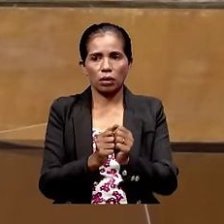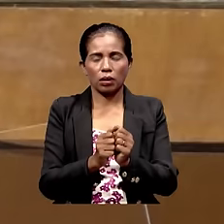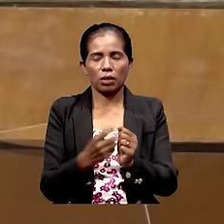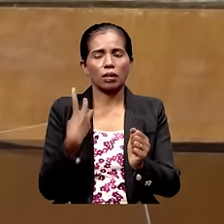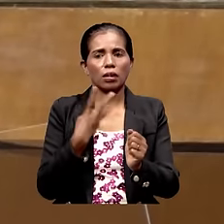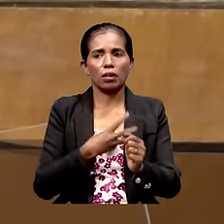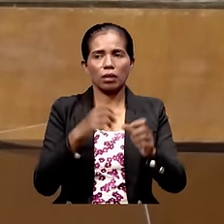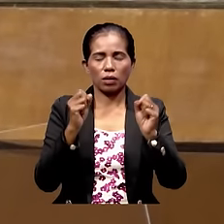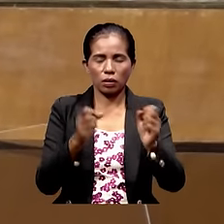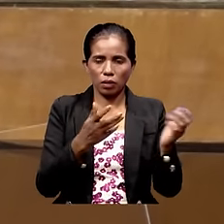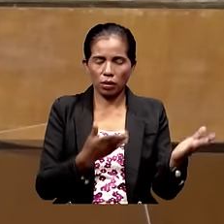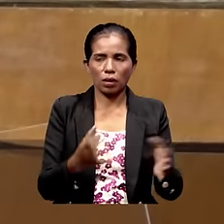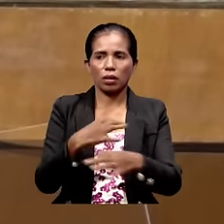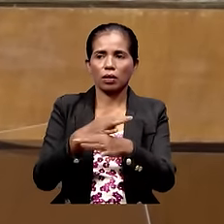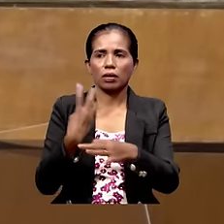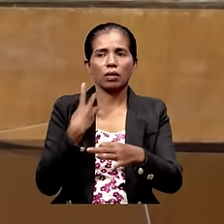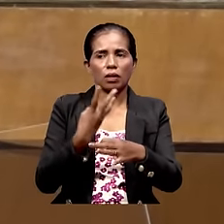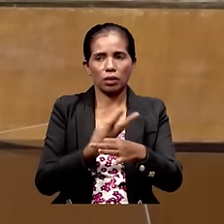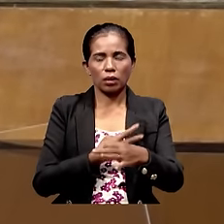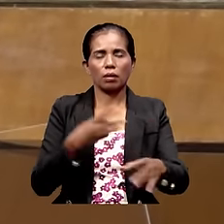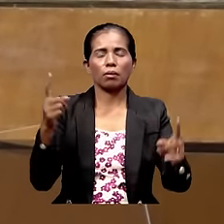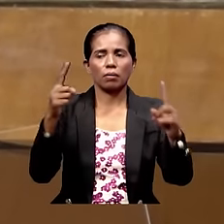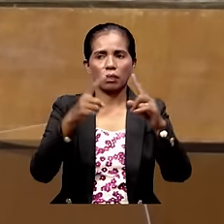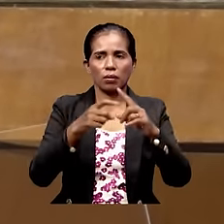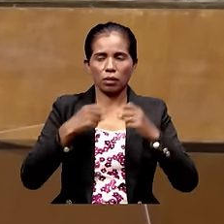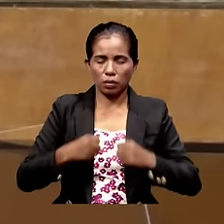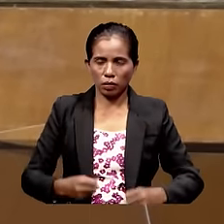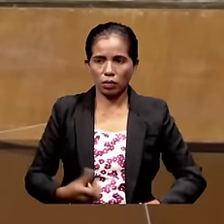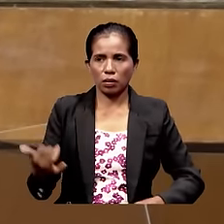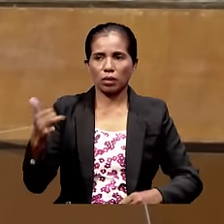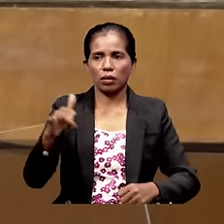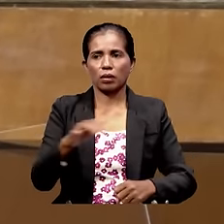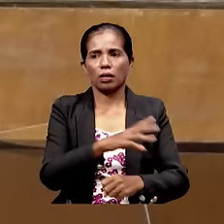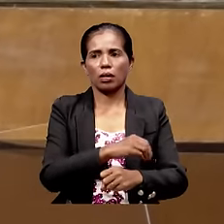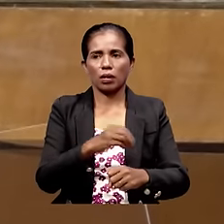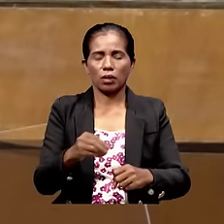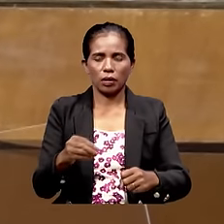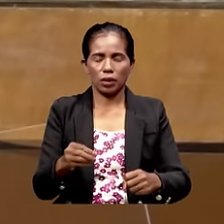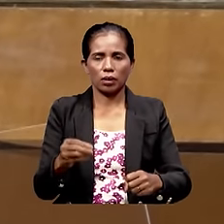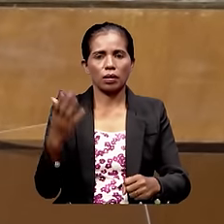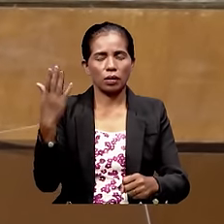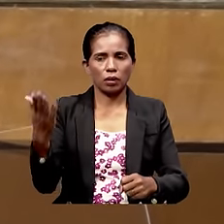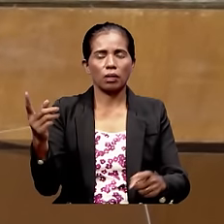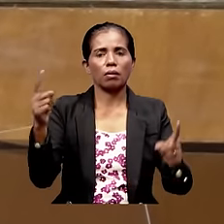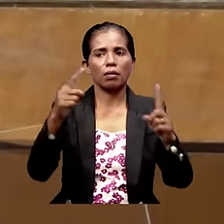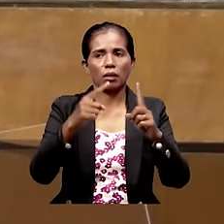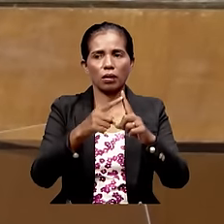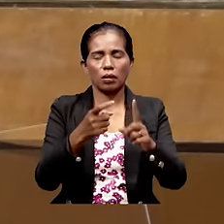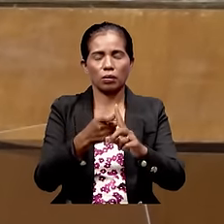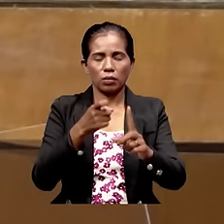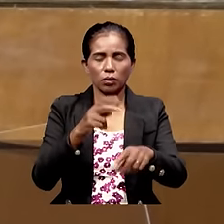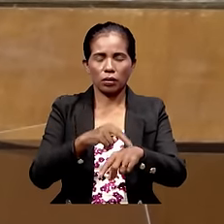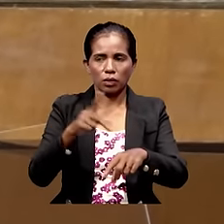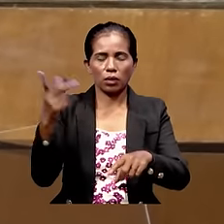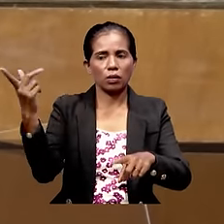ita bele eleva hadia itene indikadores ba ia saudi sen bay lalu setor saudi sen bay maka ba ia usis nasional to